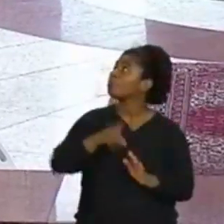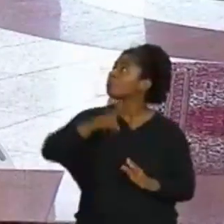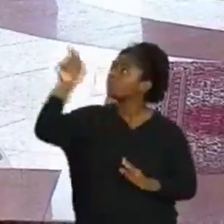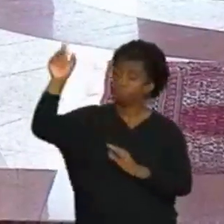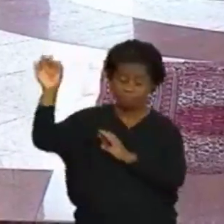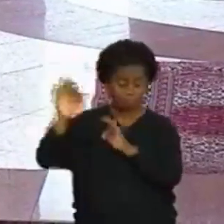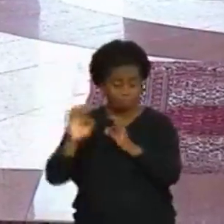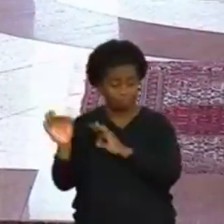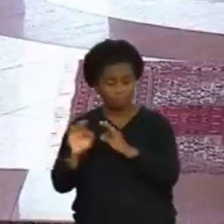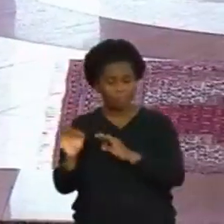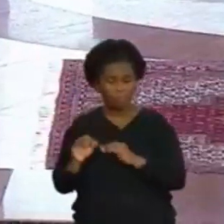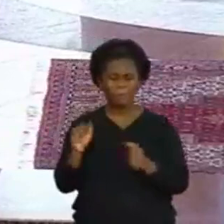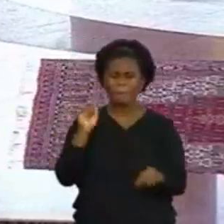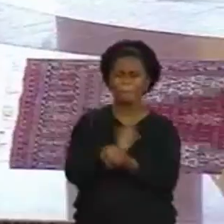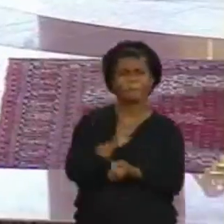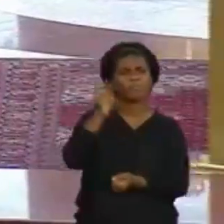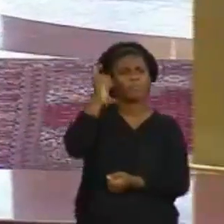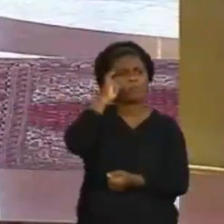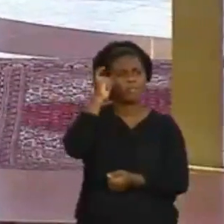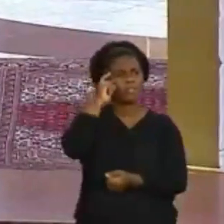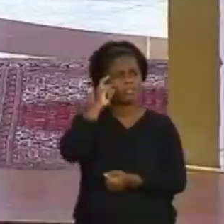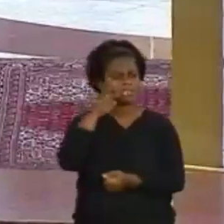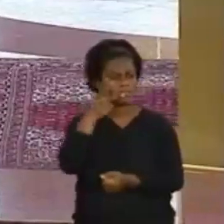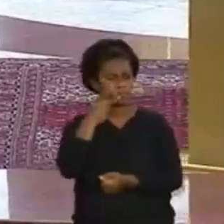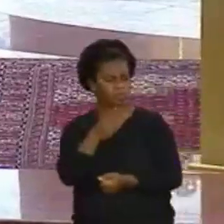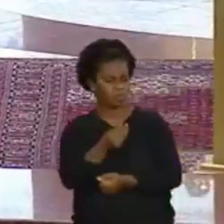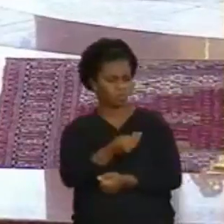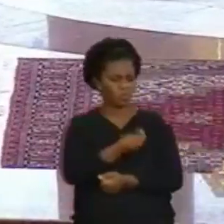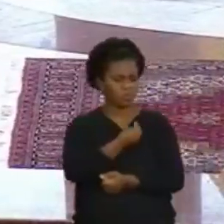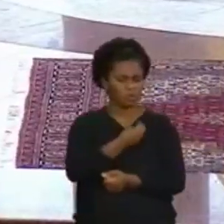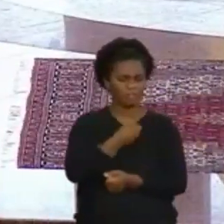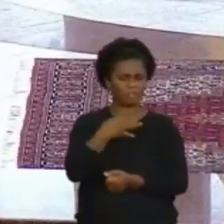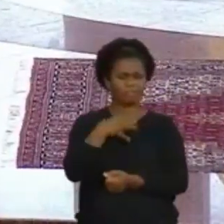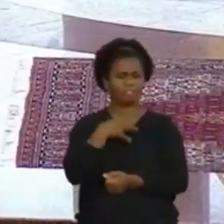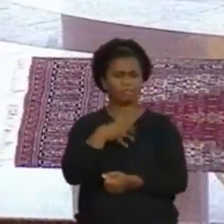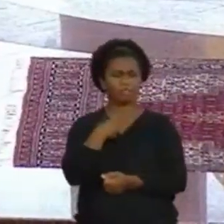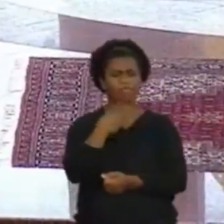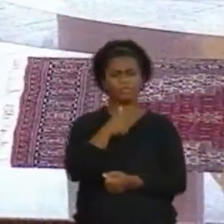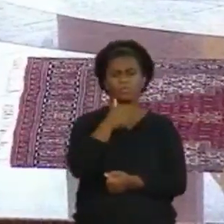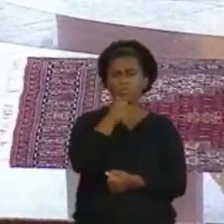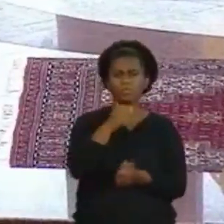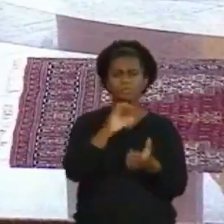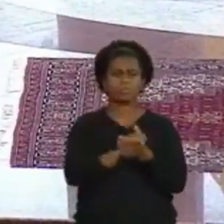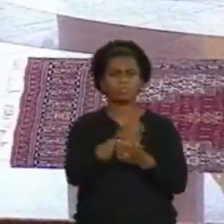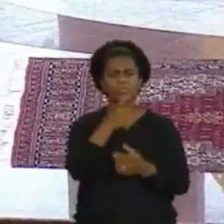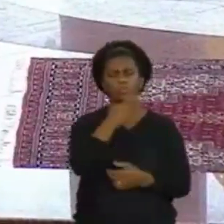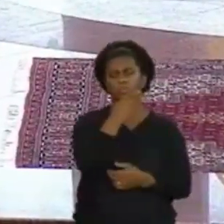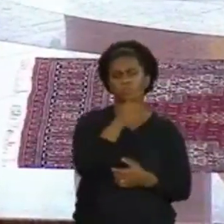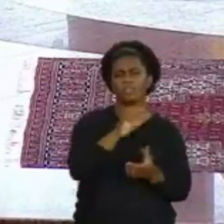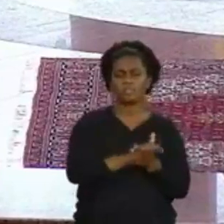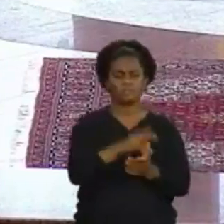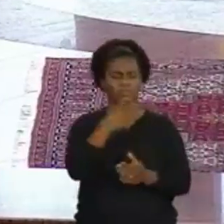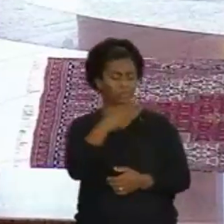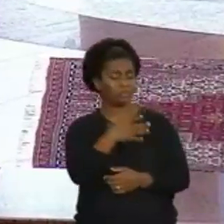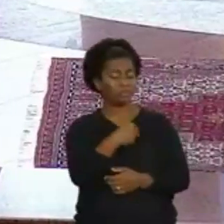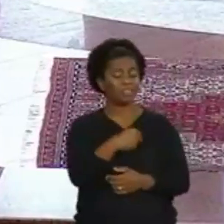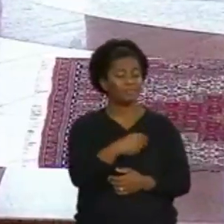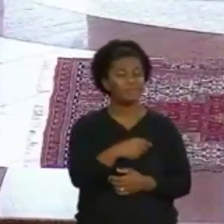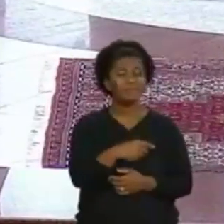Para de ficar pensando só na sua vida sentimental, só no seu marido, na sua esposa, só no seu filho. Pensa em